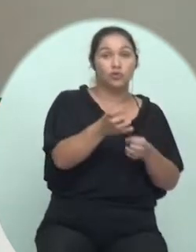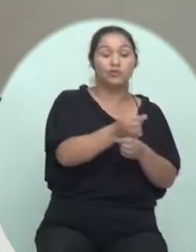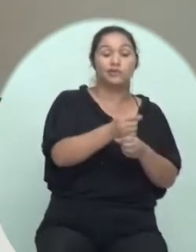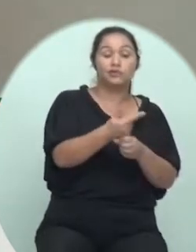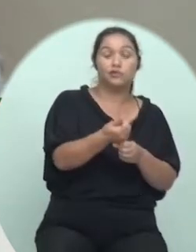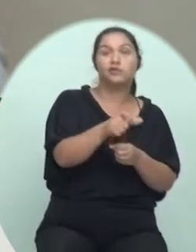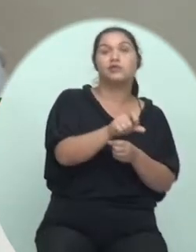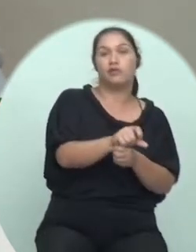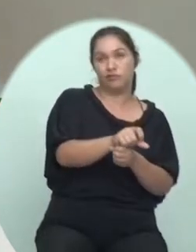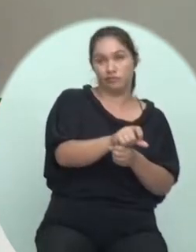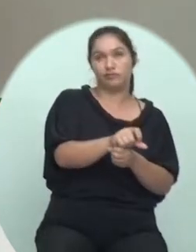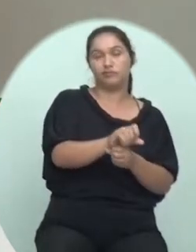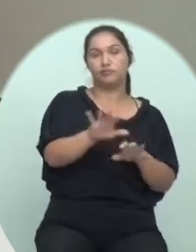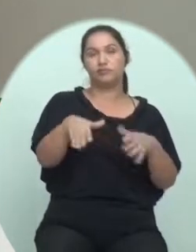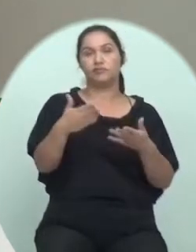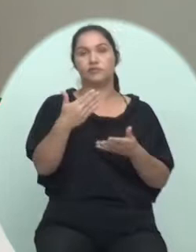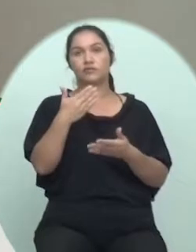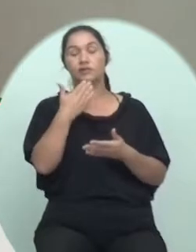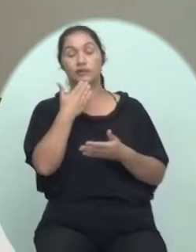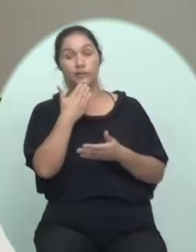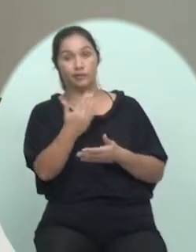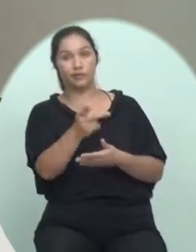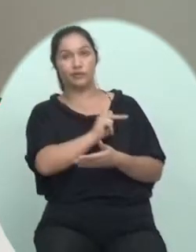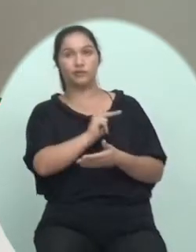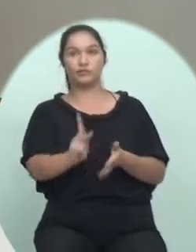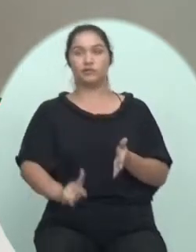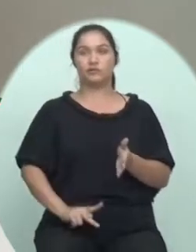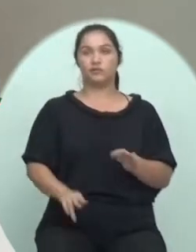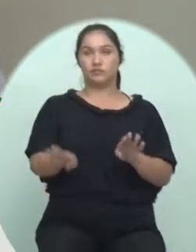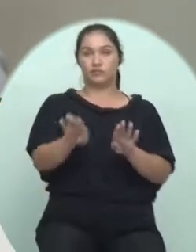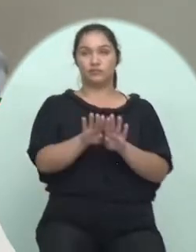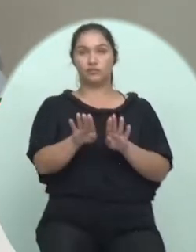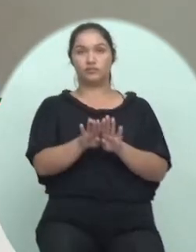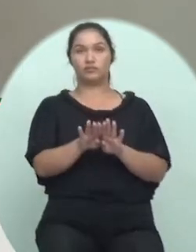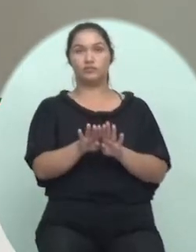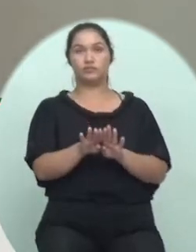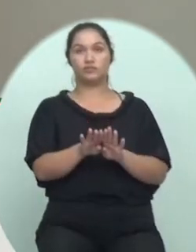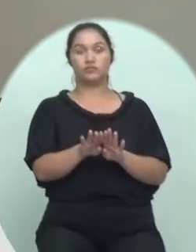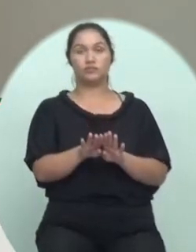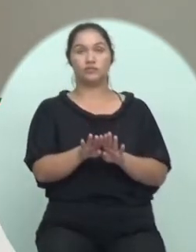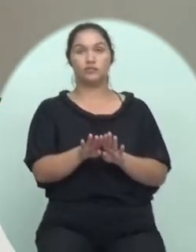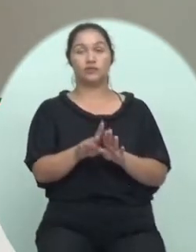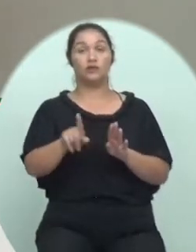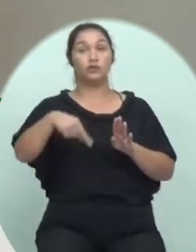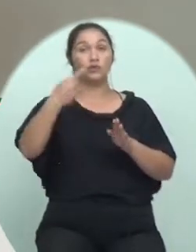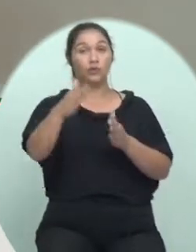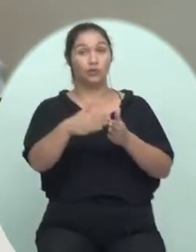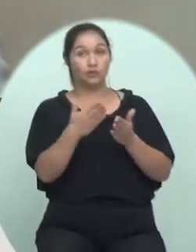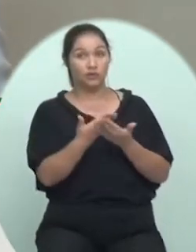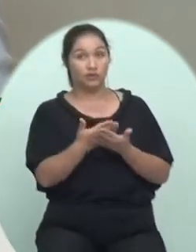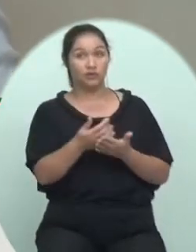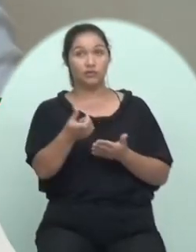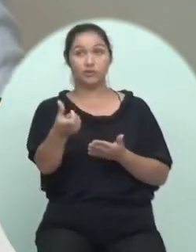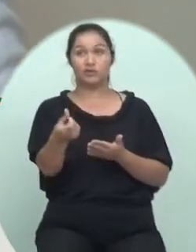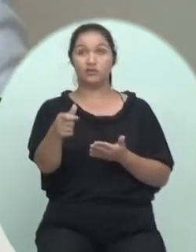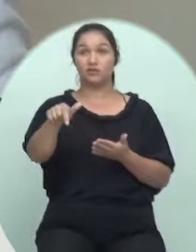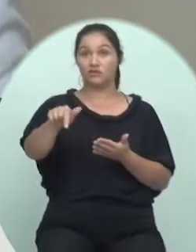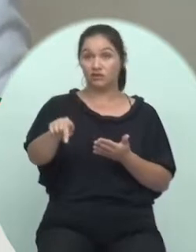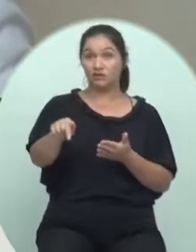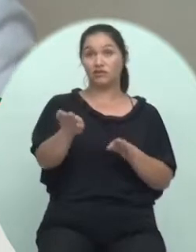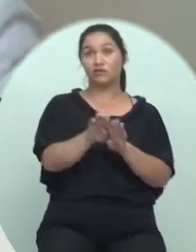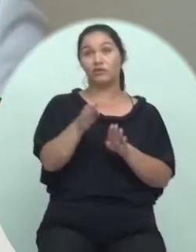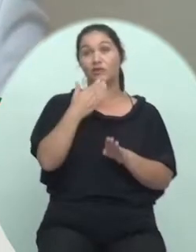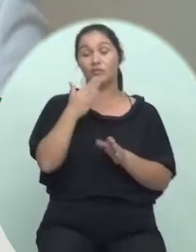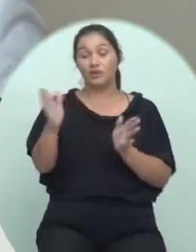Isso é isso, Vossa Excelência me permite, né, eu já me refiro ao mesmo período relativo ao requerimento 6 e 7, que daí não há necessidade